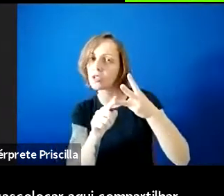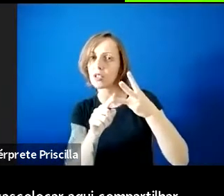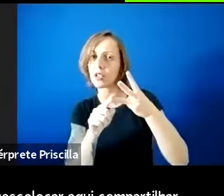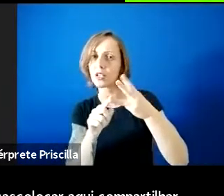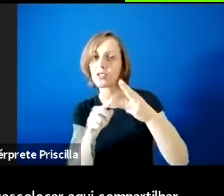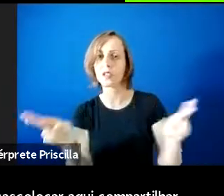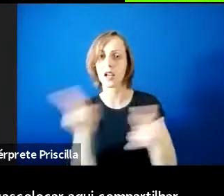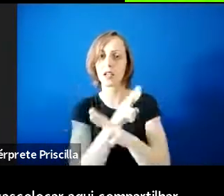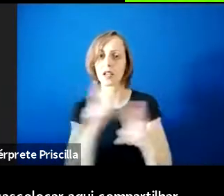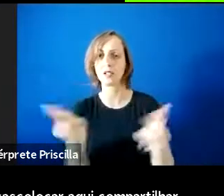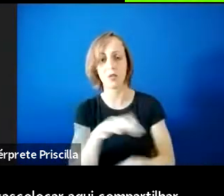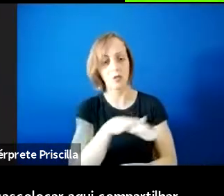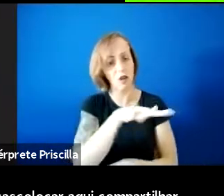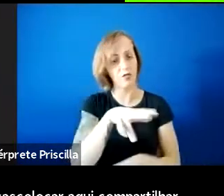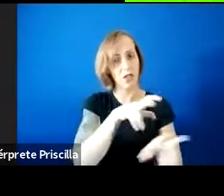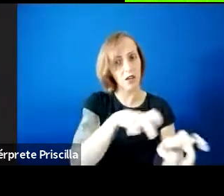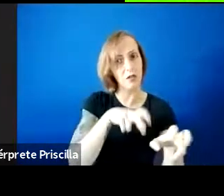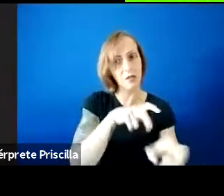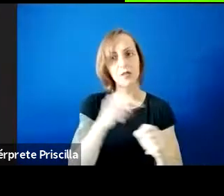Campesina, lembrando que em